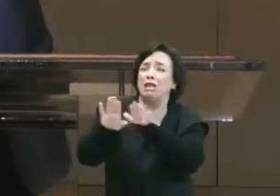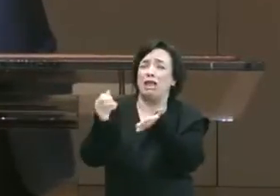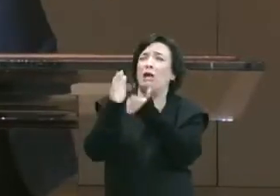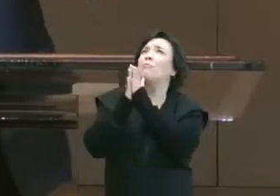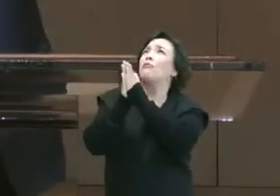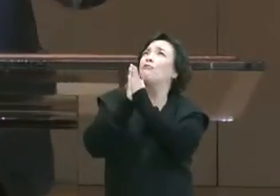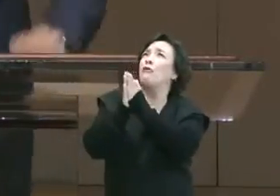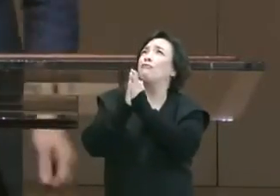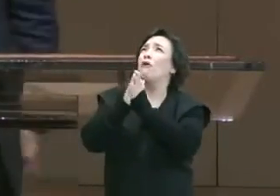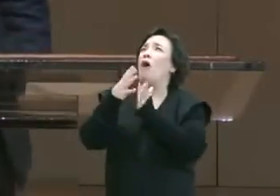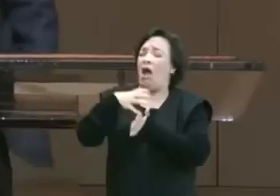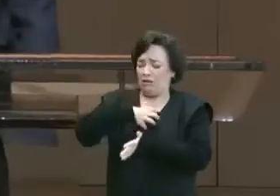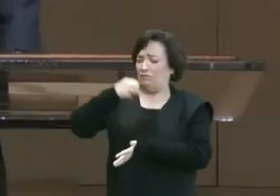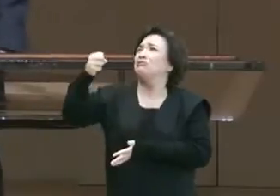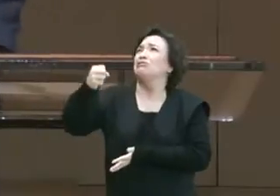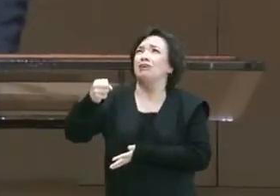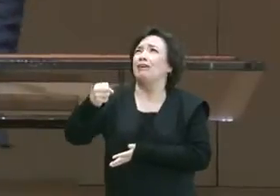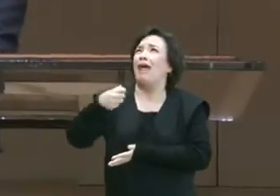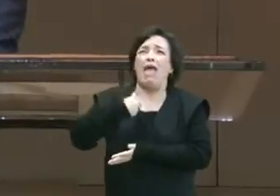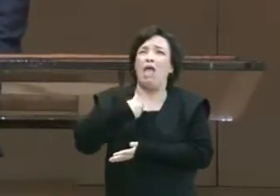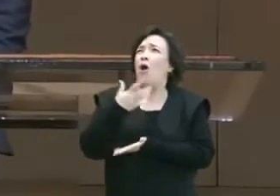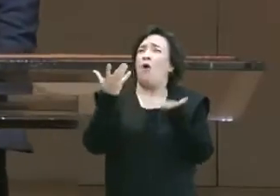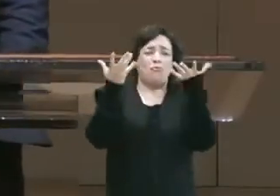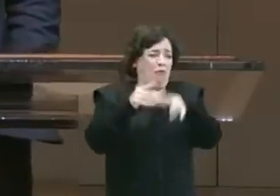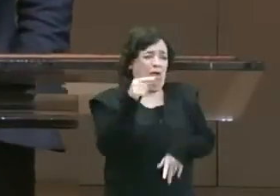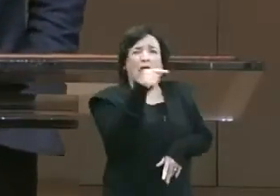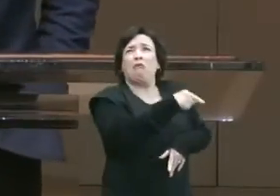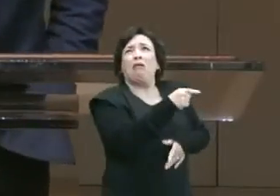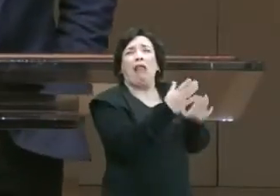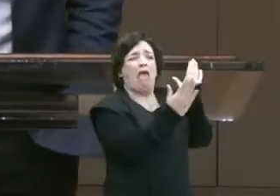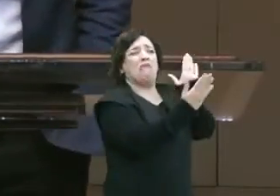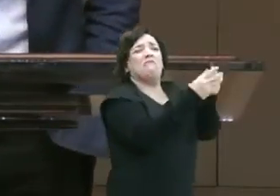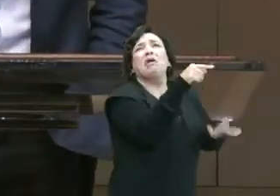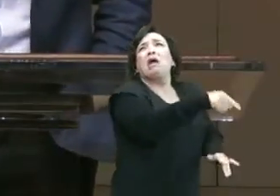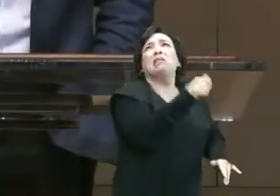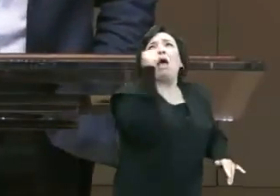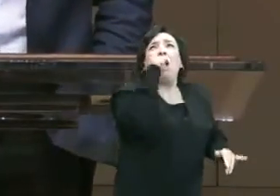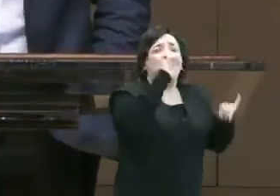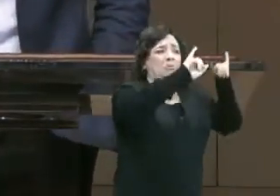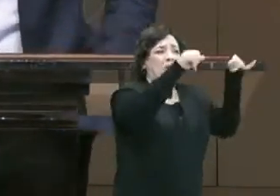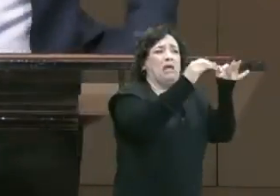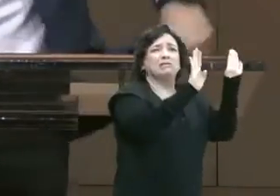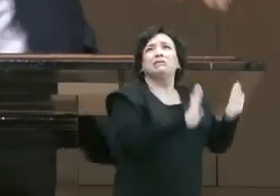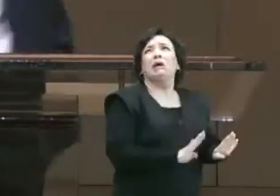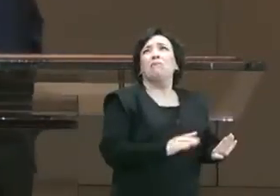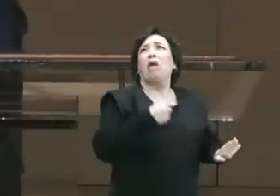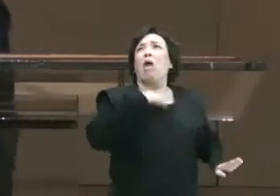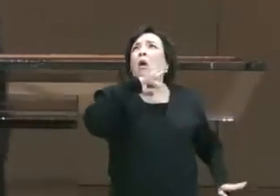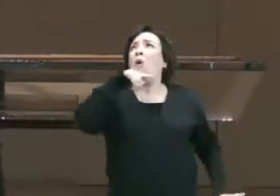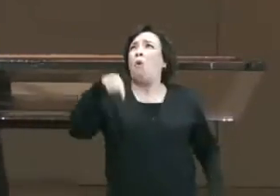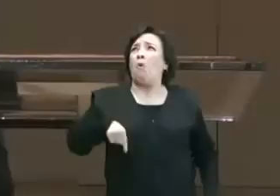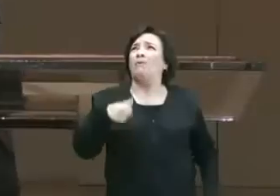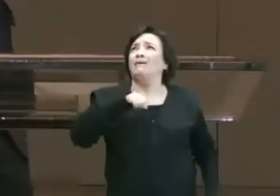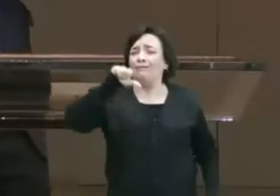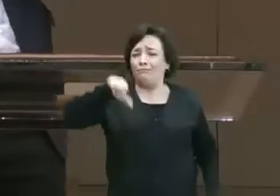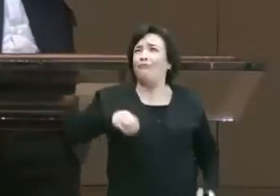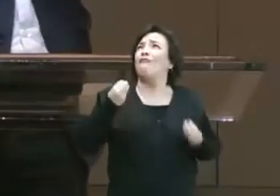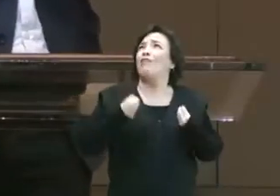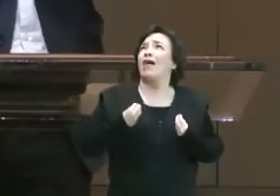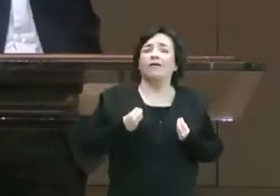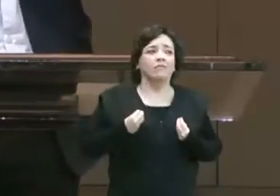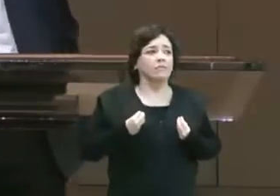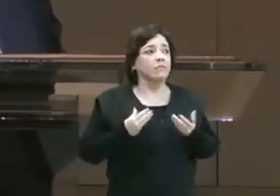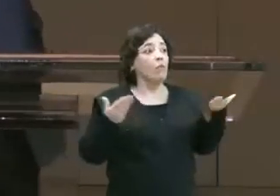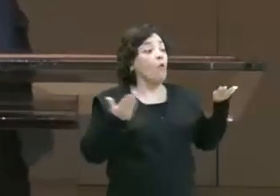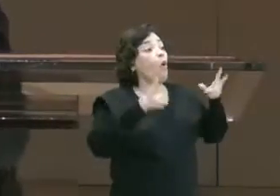Tira a minha vida, não sou melhor do que os meus antepassados. O título da mensagem de